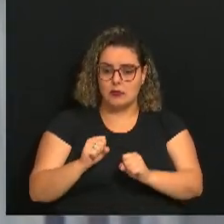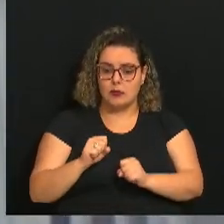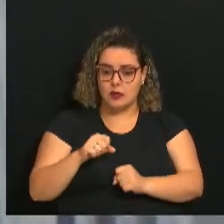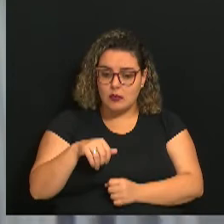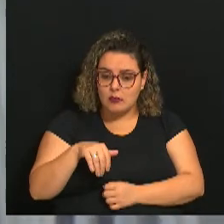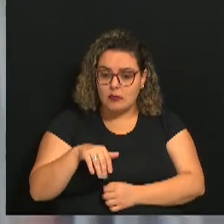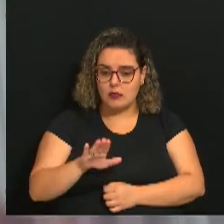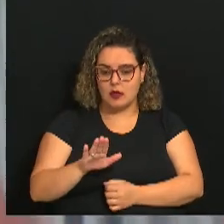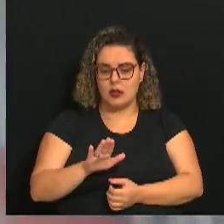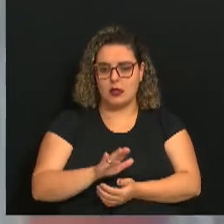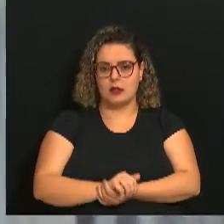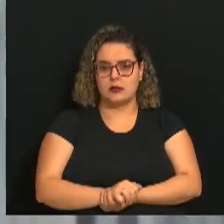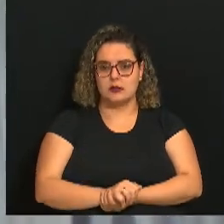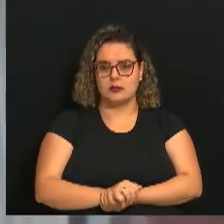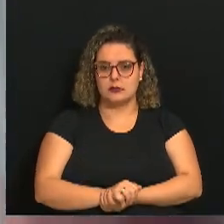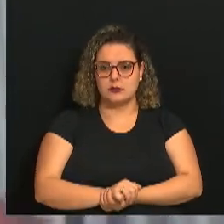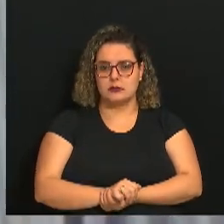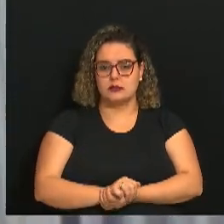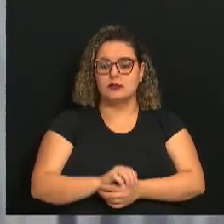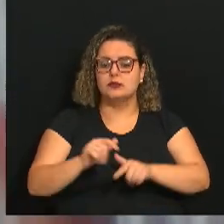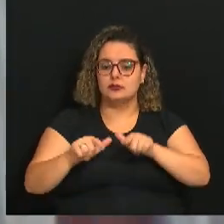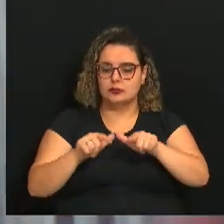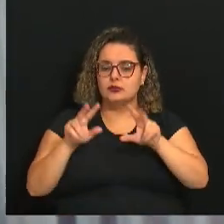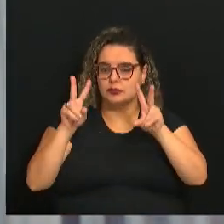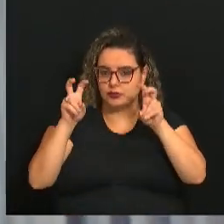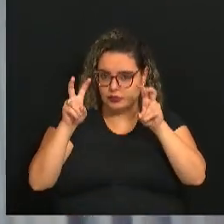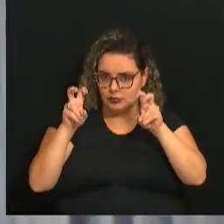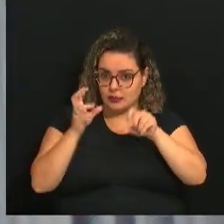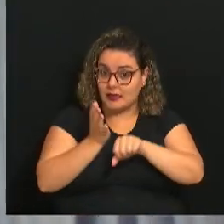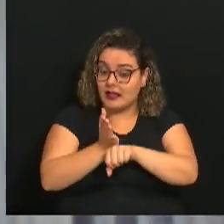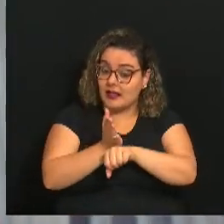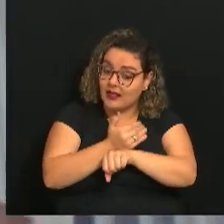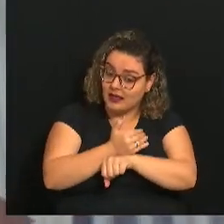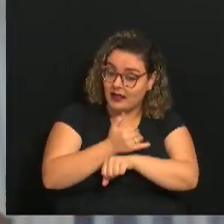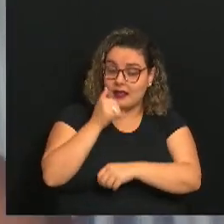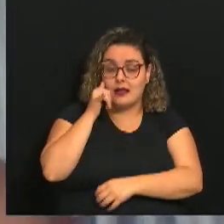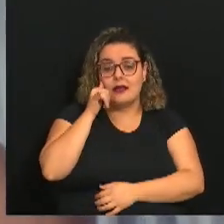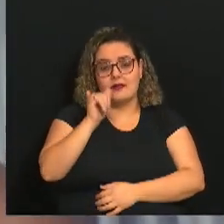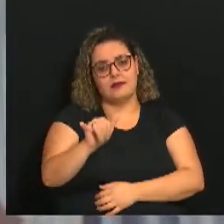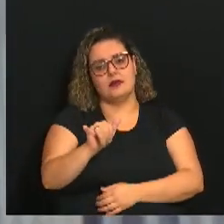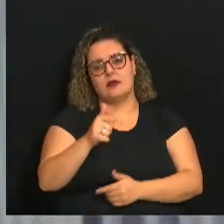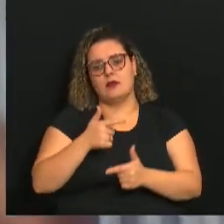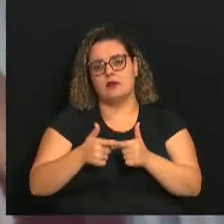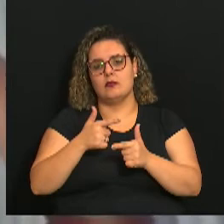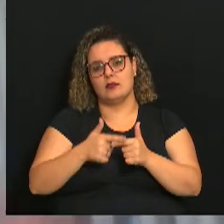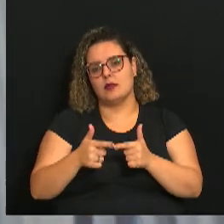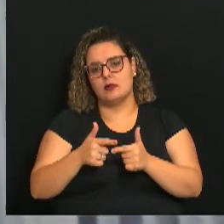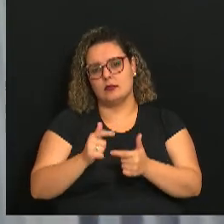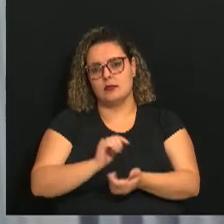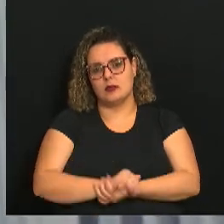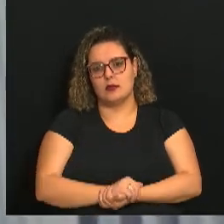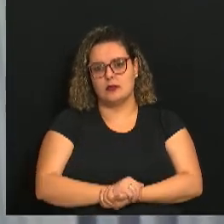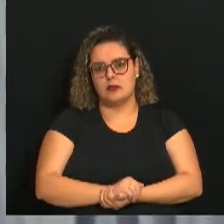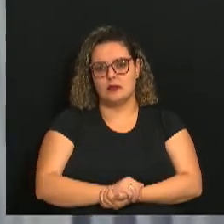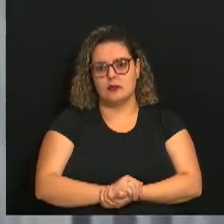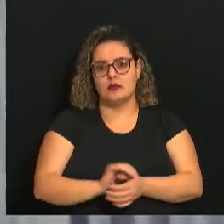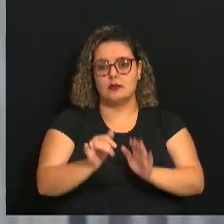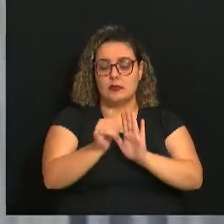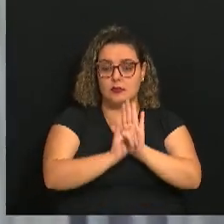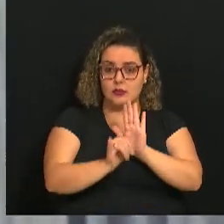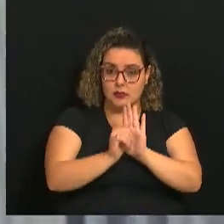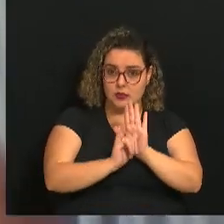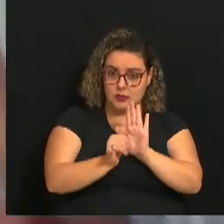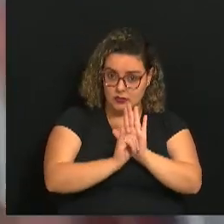mais nesse trabalho que eu diria que seria um trabalho preventivo, né? No momento da publicação do edital,